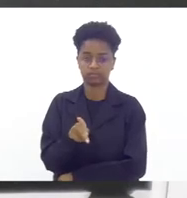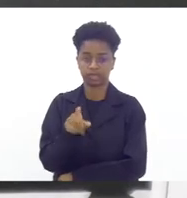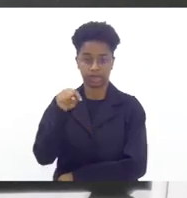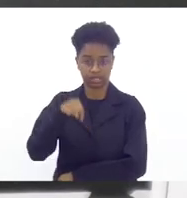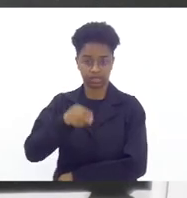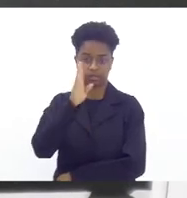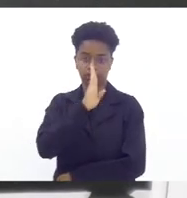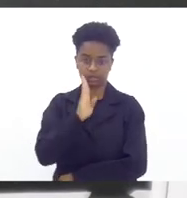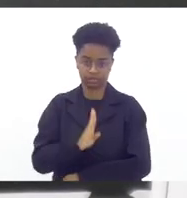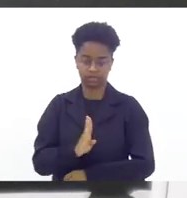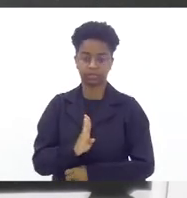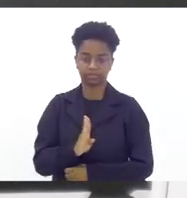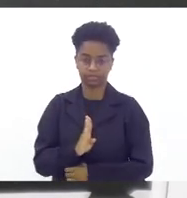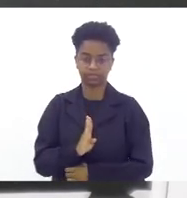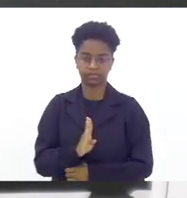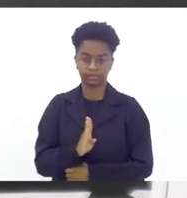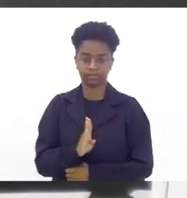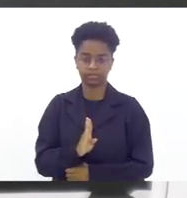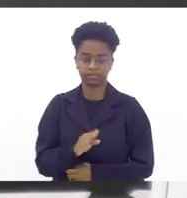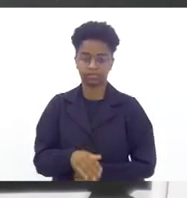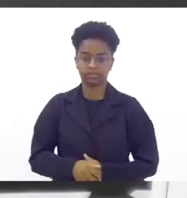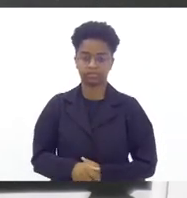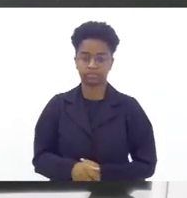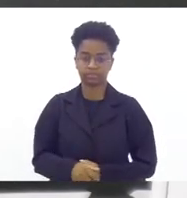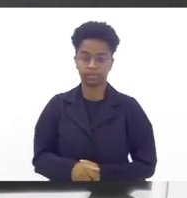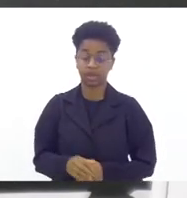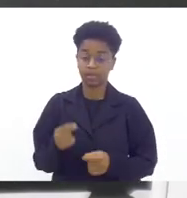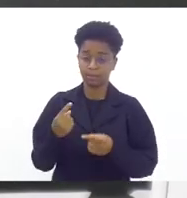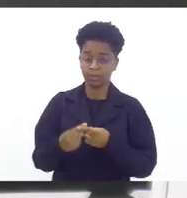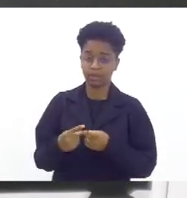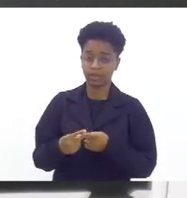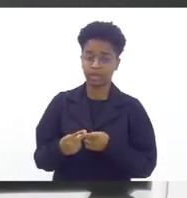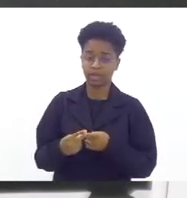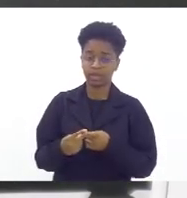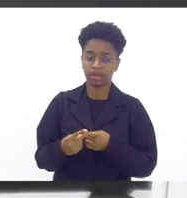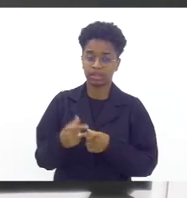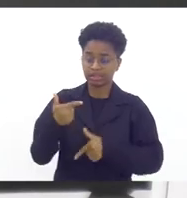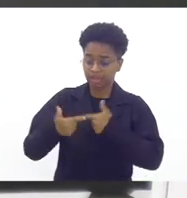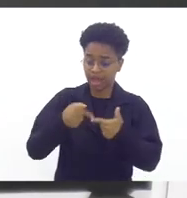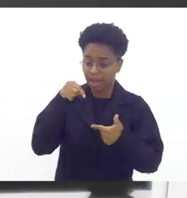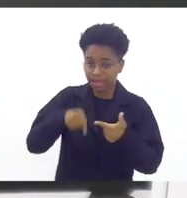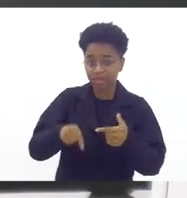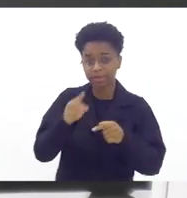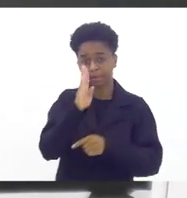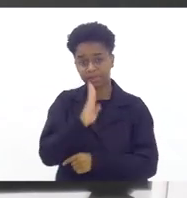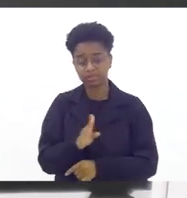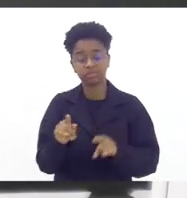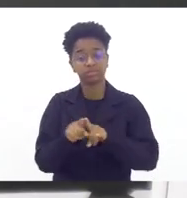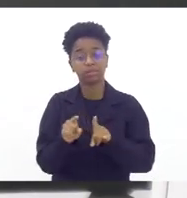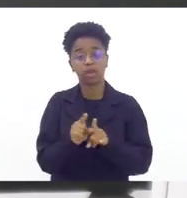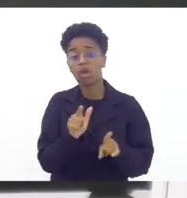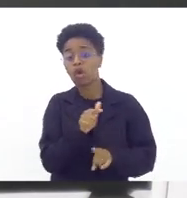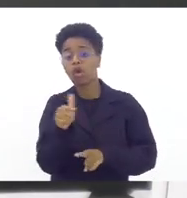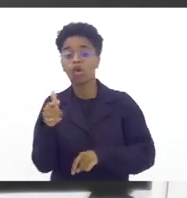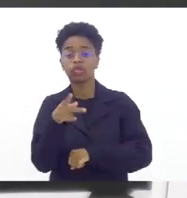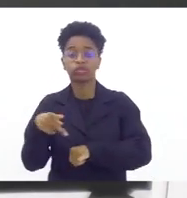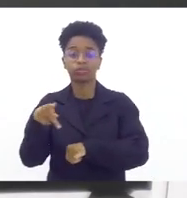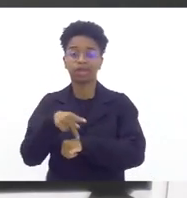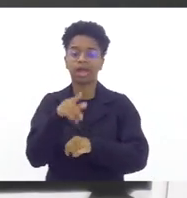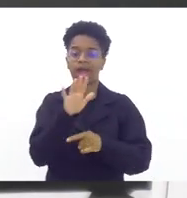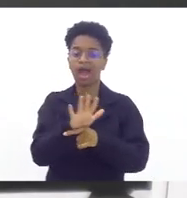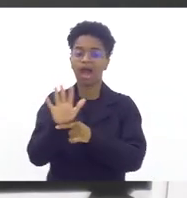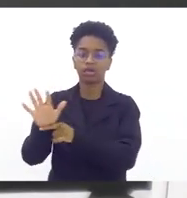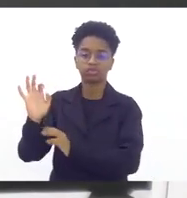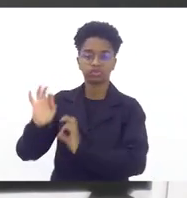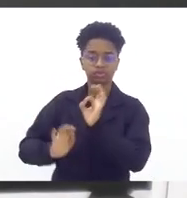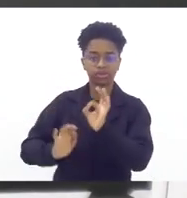brasileiros que, para além do Brasil, foram lá em outros países ajudar a reconstruir